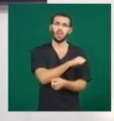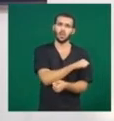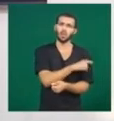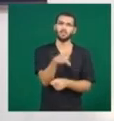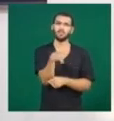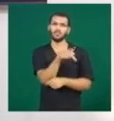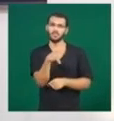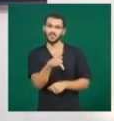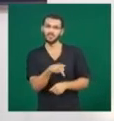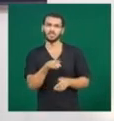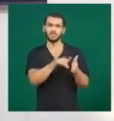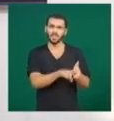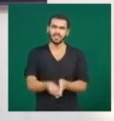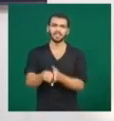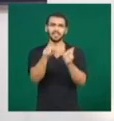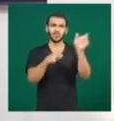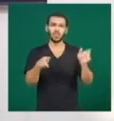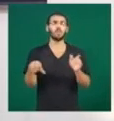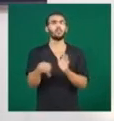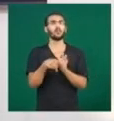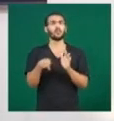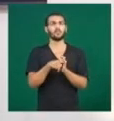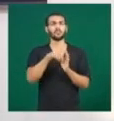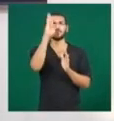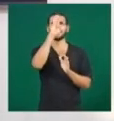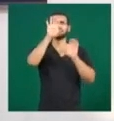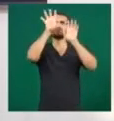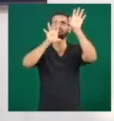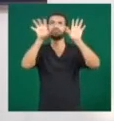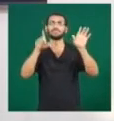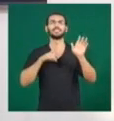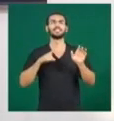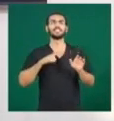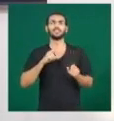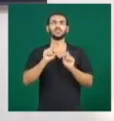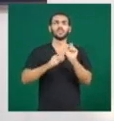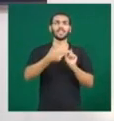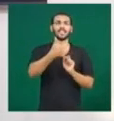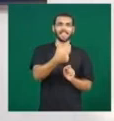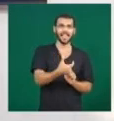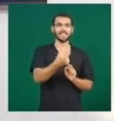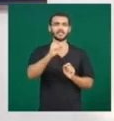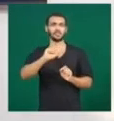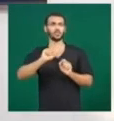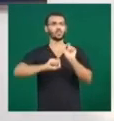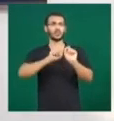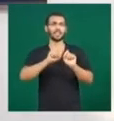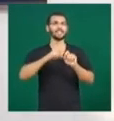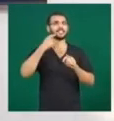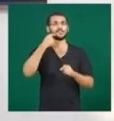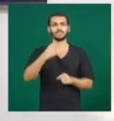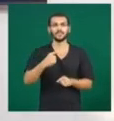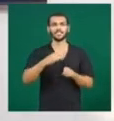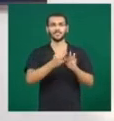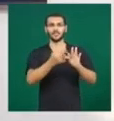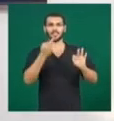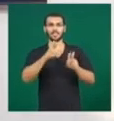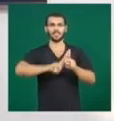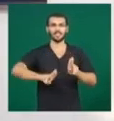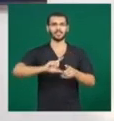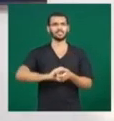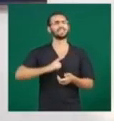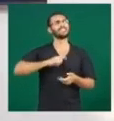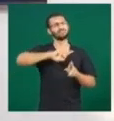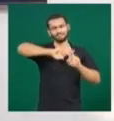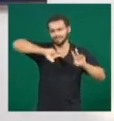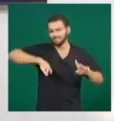várias partes do país participaram da 10ª edição da Semana de Física da UFO. Em meio a tantas atividades programadas, oportunidade para